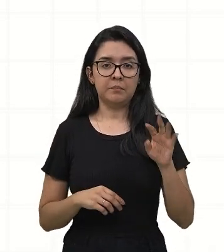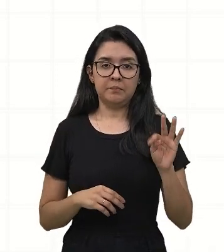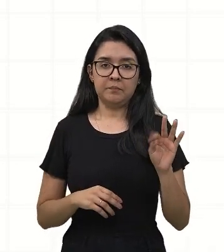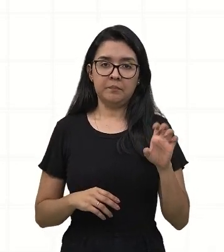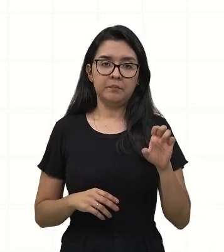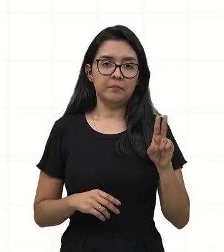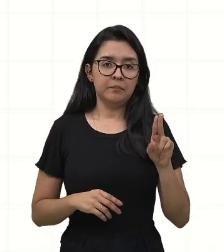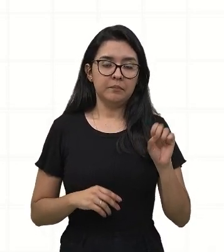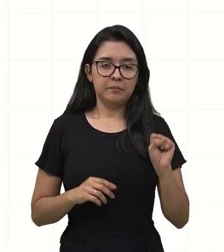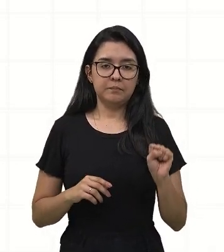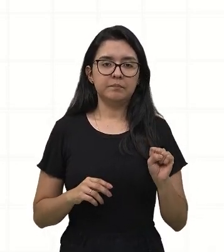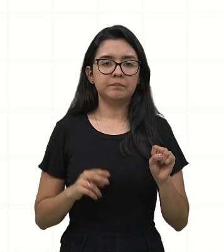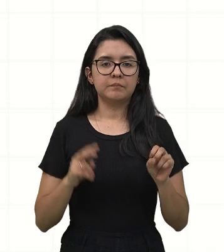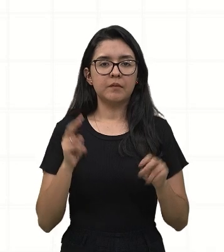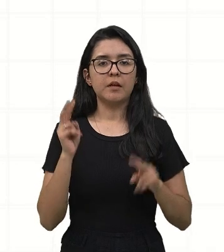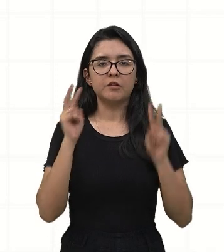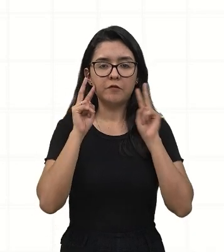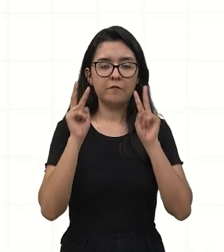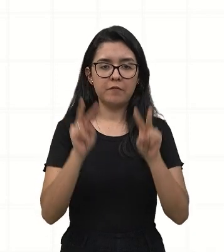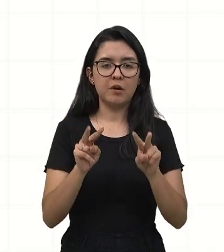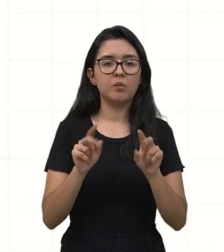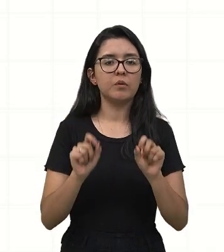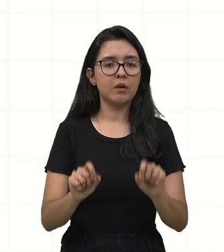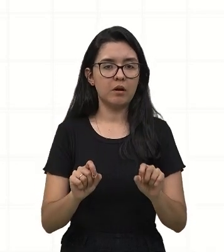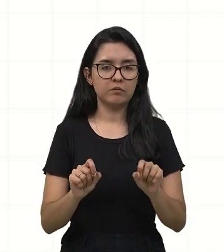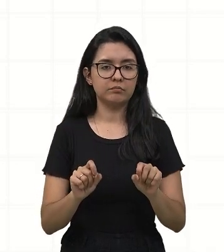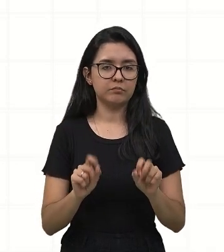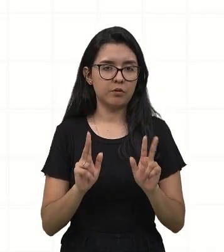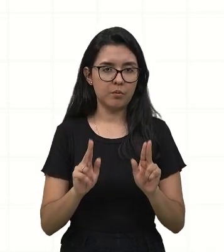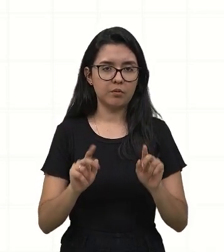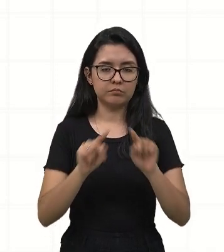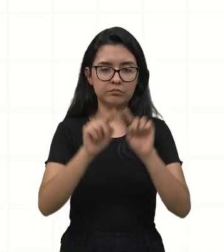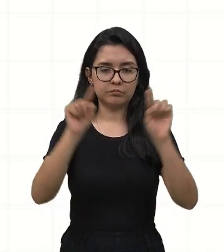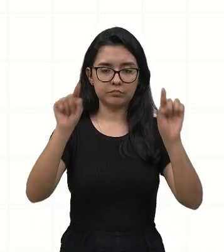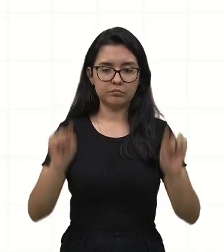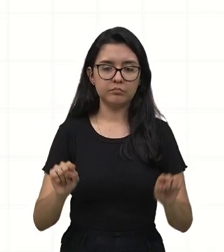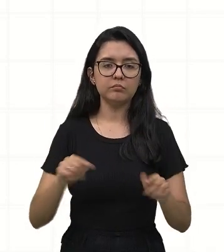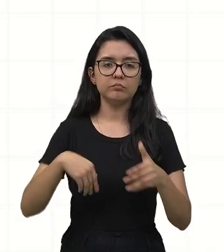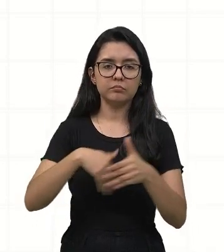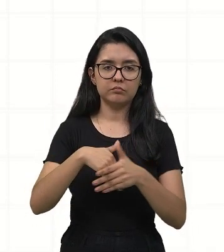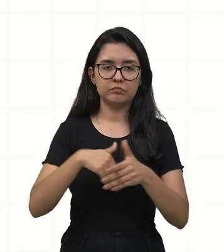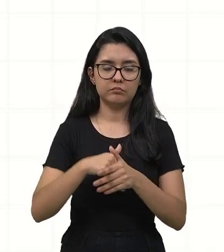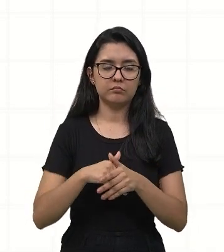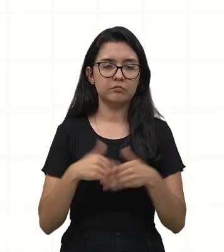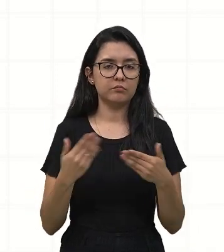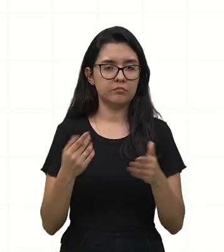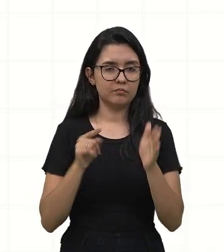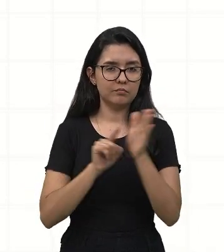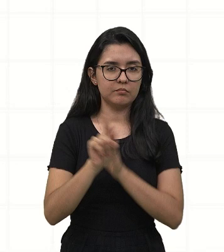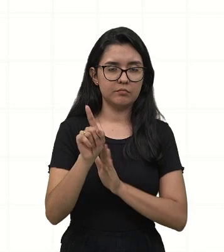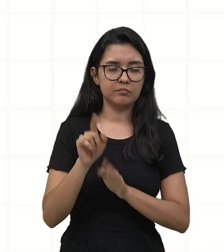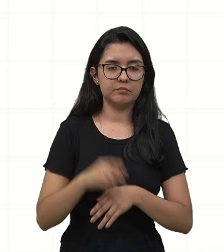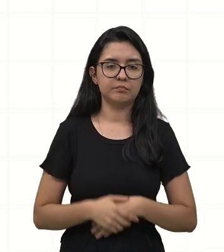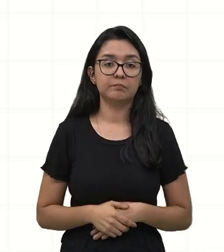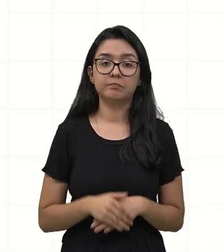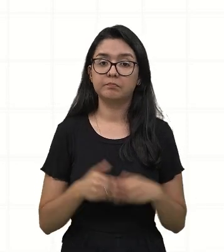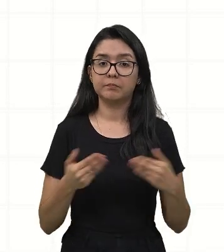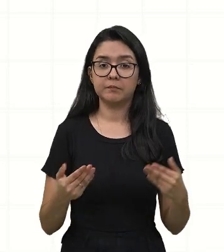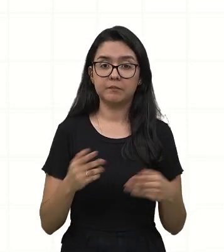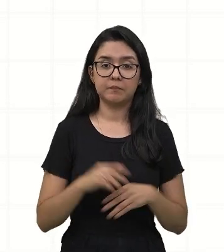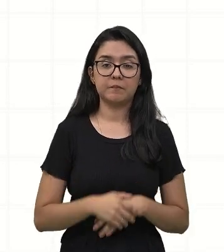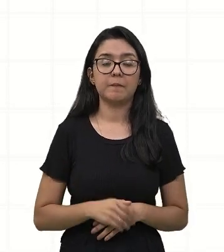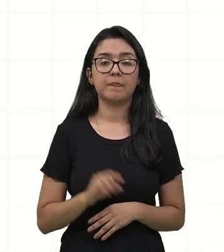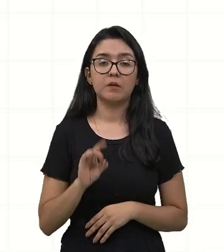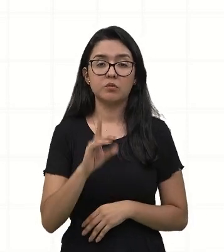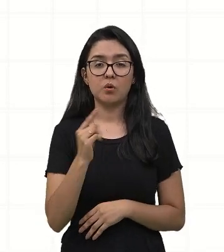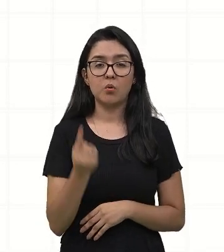ângulos, conforme indicado na figura. Vamos ver o que nos aguarda de pergunta, hein? Considerando que apenas o